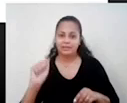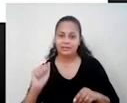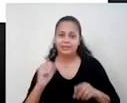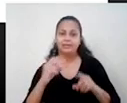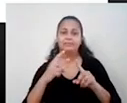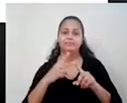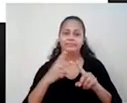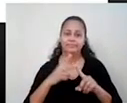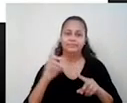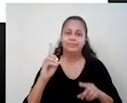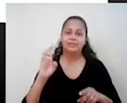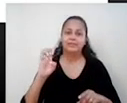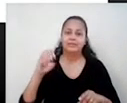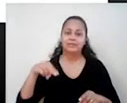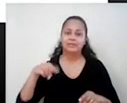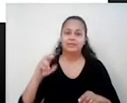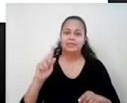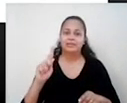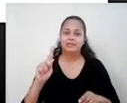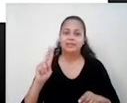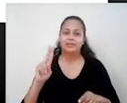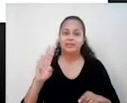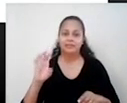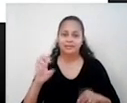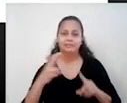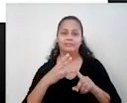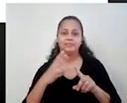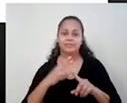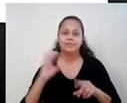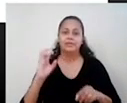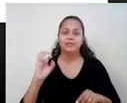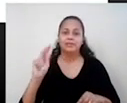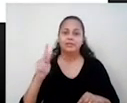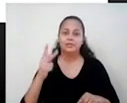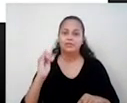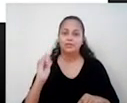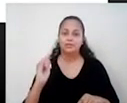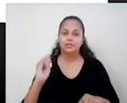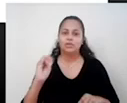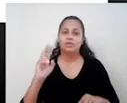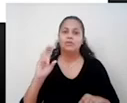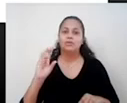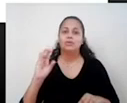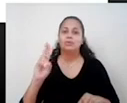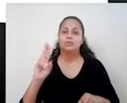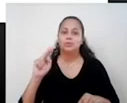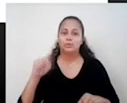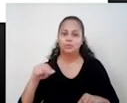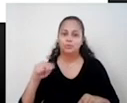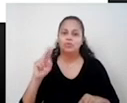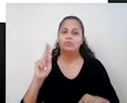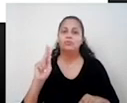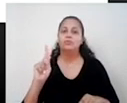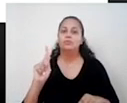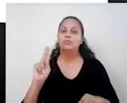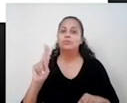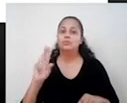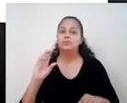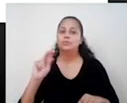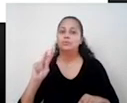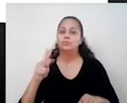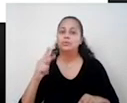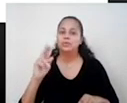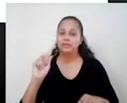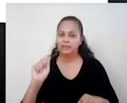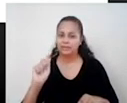só aqui, o Brasil anda encafifado com 3 vírus do mal, mas não contasse quais são esses 3 vírus, será que ficaria tão claro? Então,